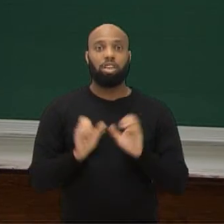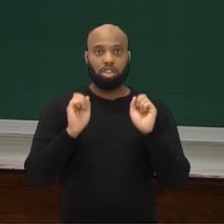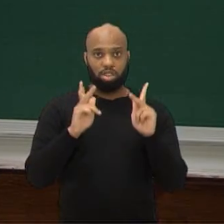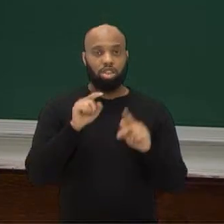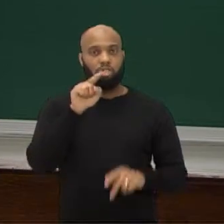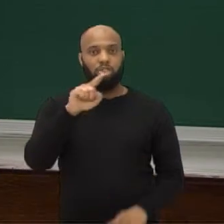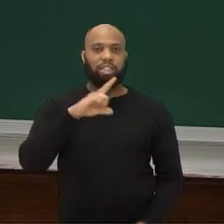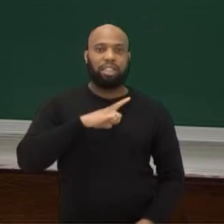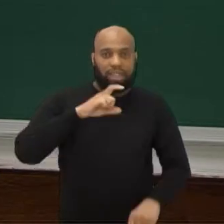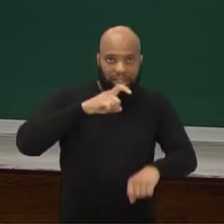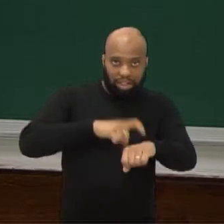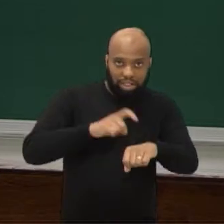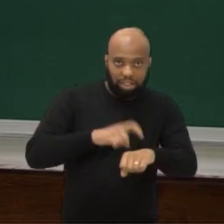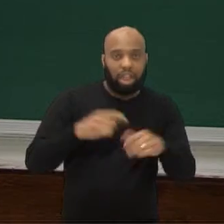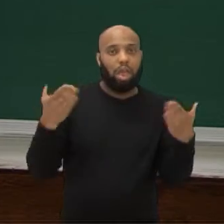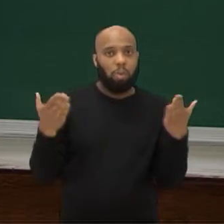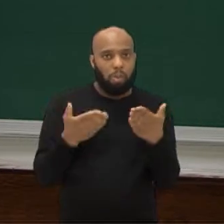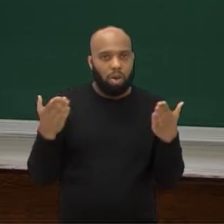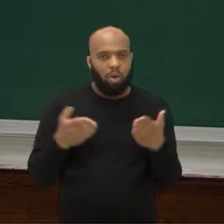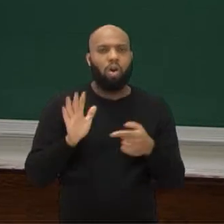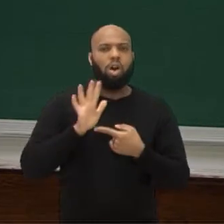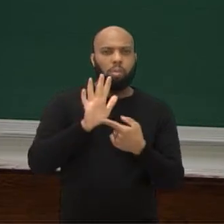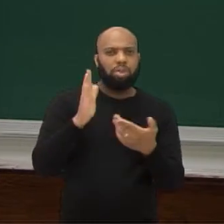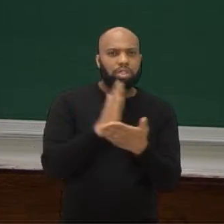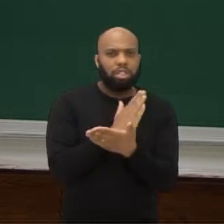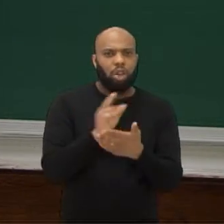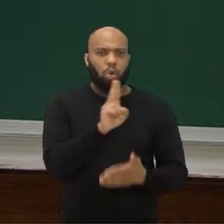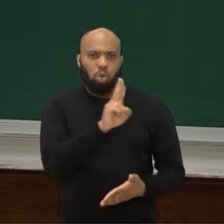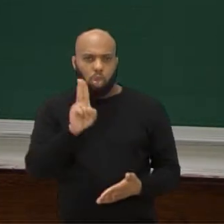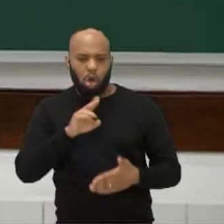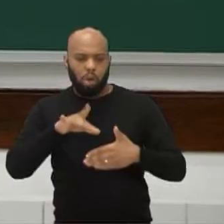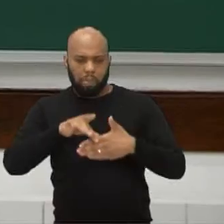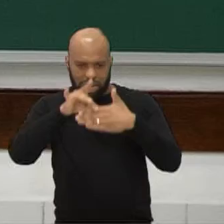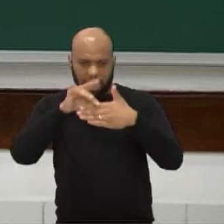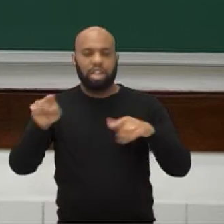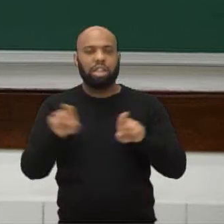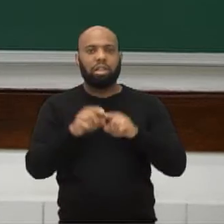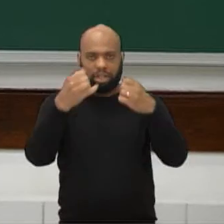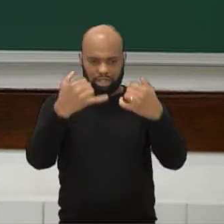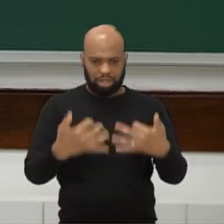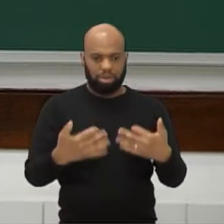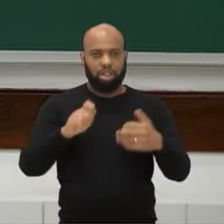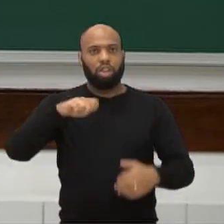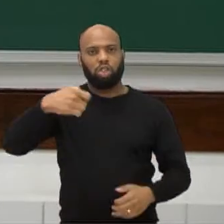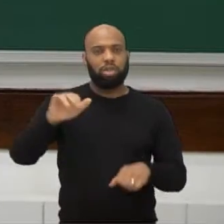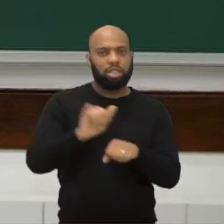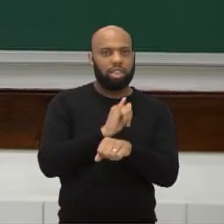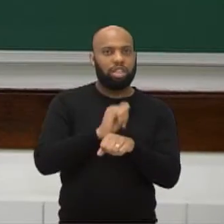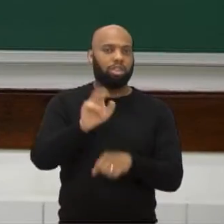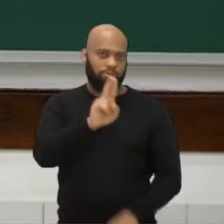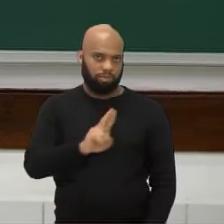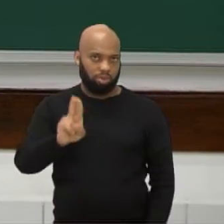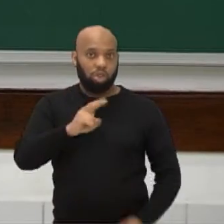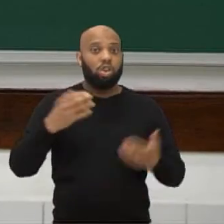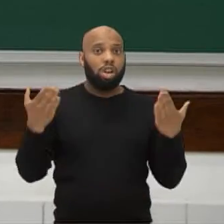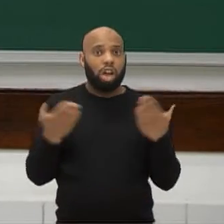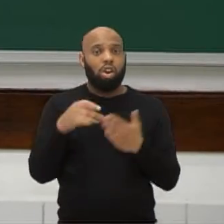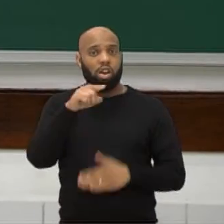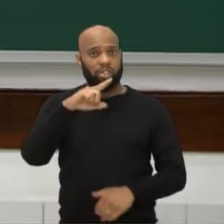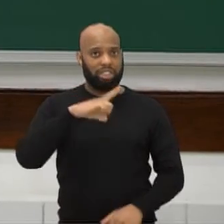Correto? Falamos de alguns líderes, mencionamos alguns líderes e acabamos de explicar sobre a estratégia utilizada.